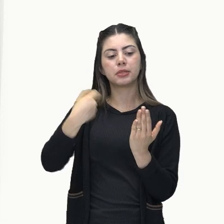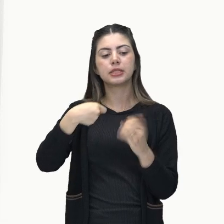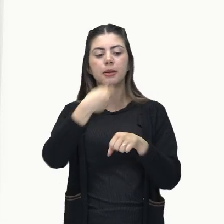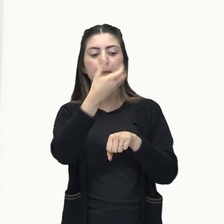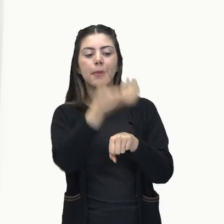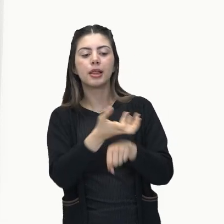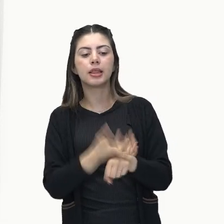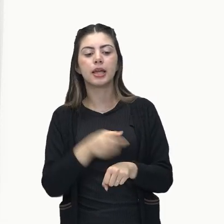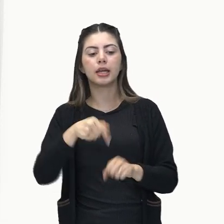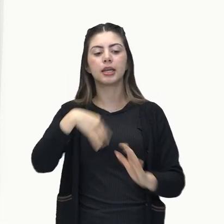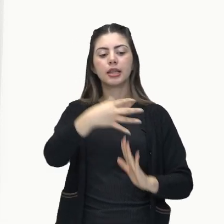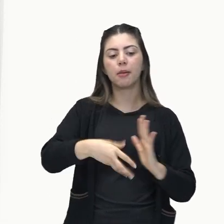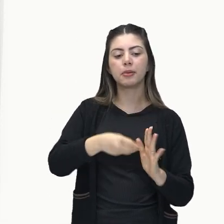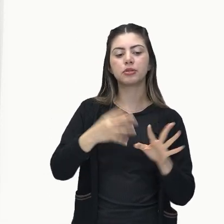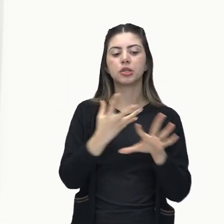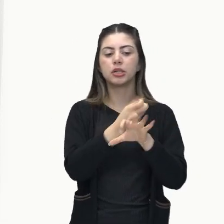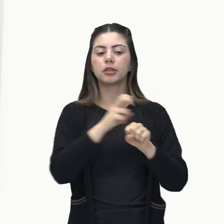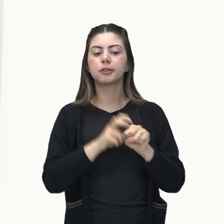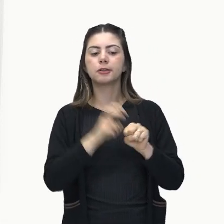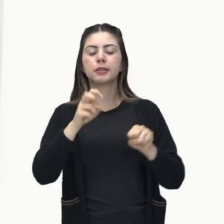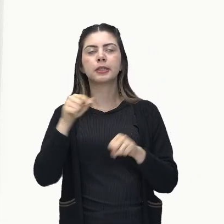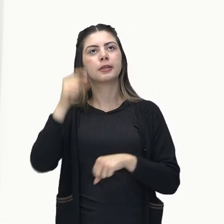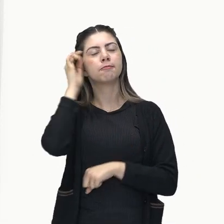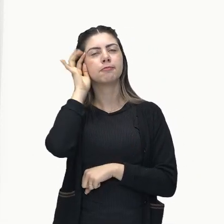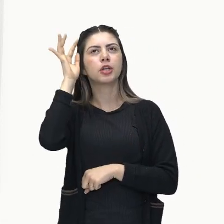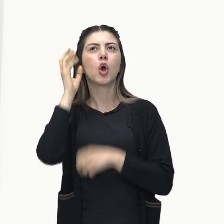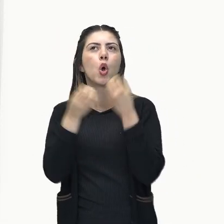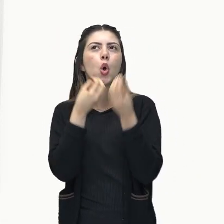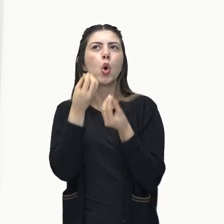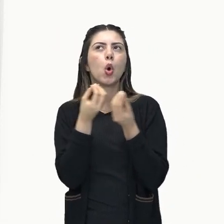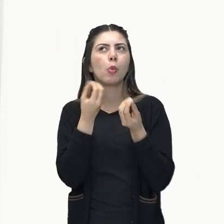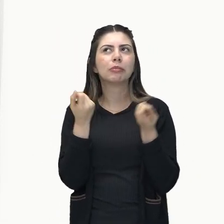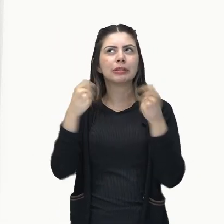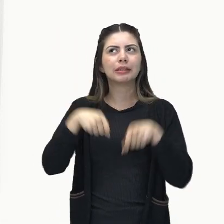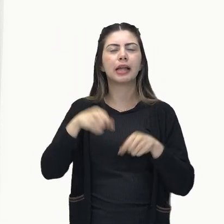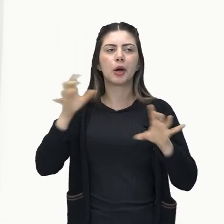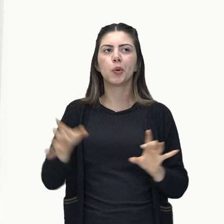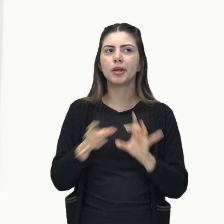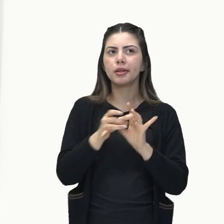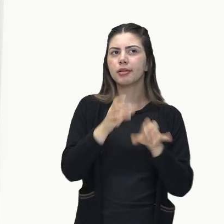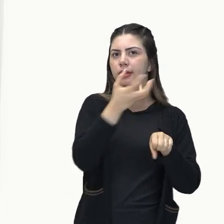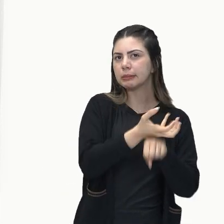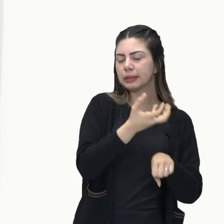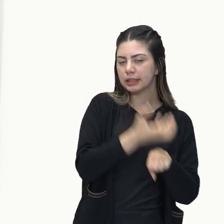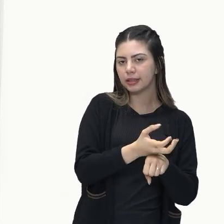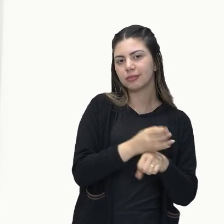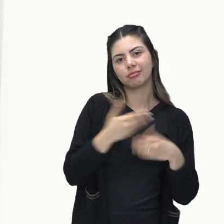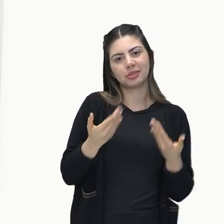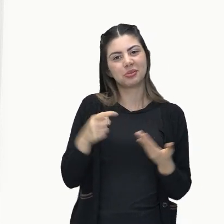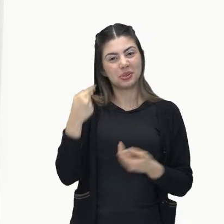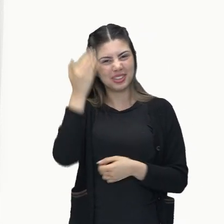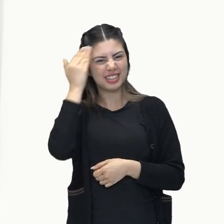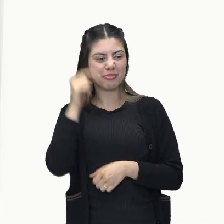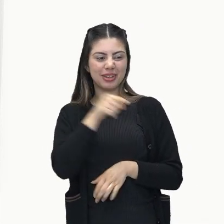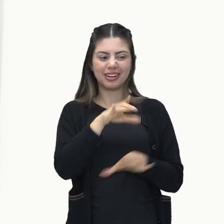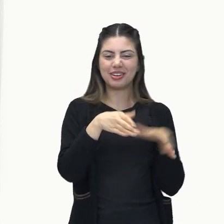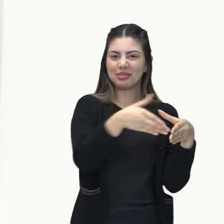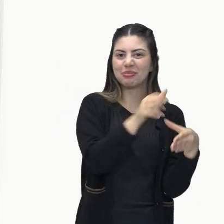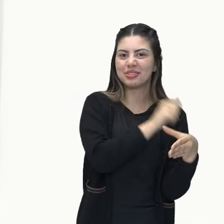sobre interculturalidade e pensou, como é que a gente pode divulgar isso aqui? Como é que a gente pode trabalhar isso aqui? E a gente sabe que as pessoas mais jovens, né, os alunos